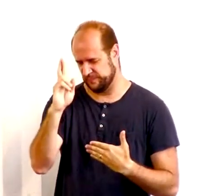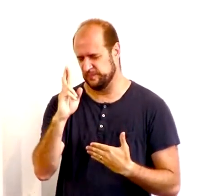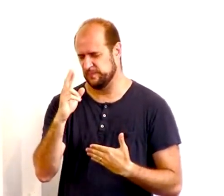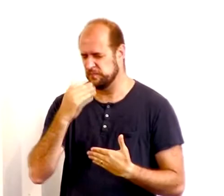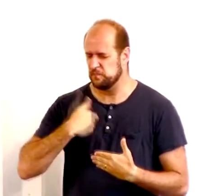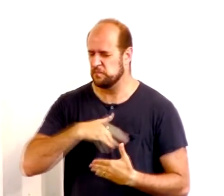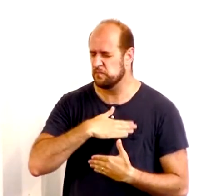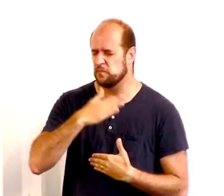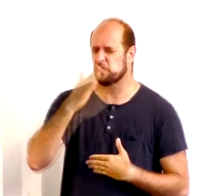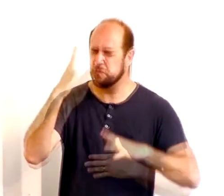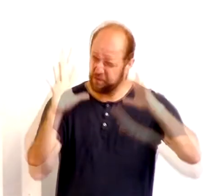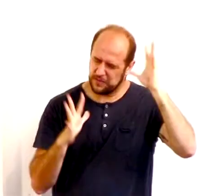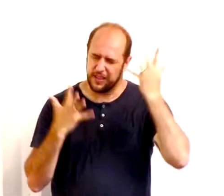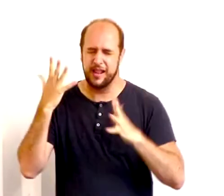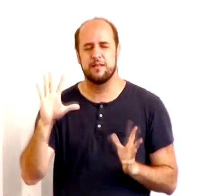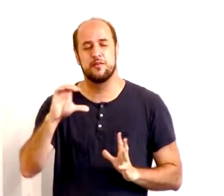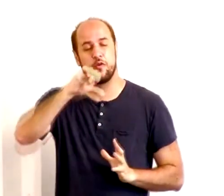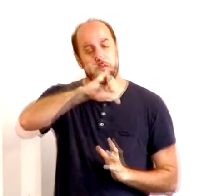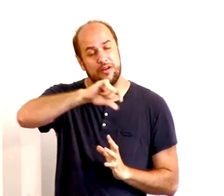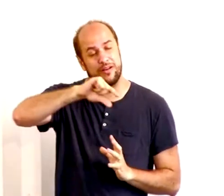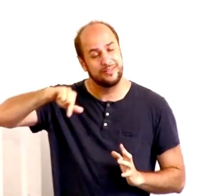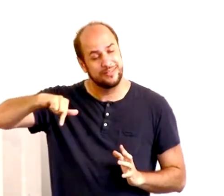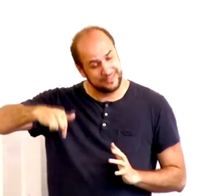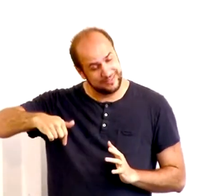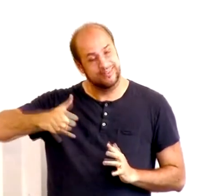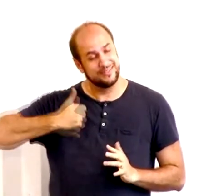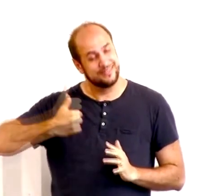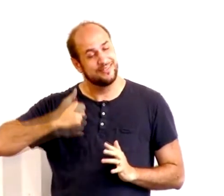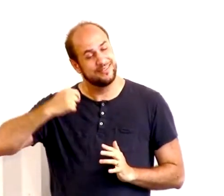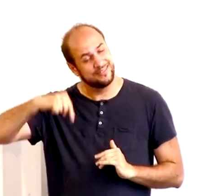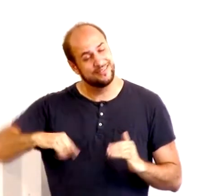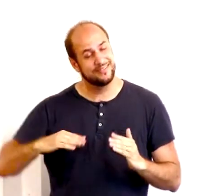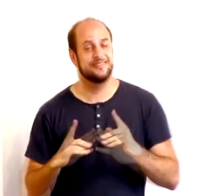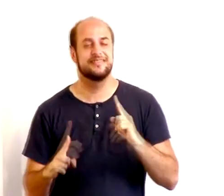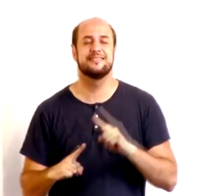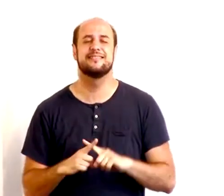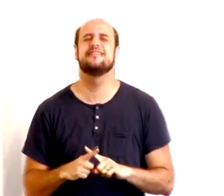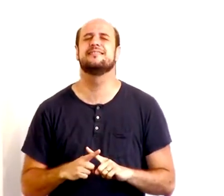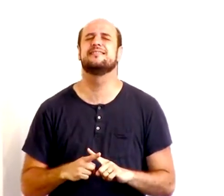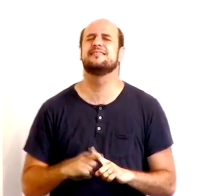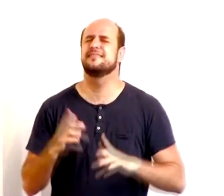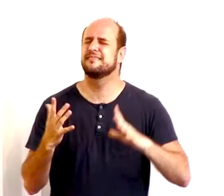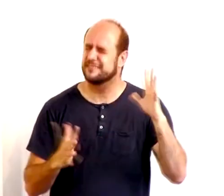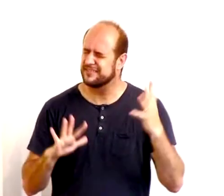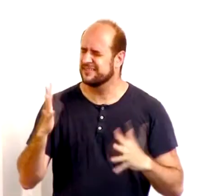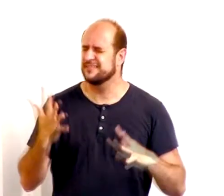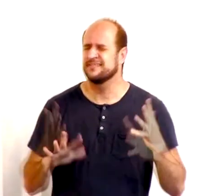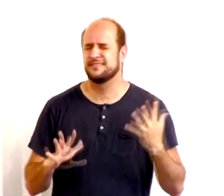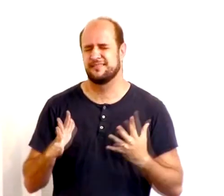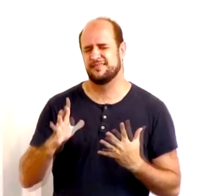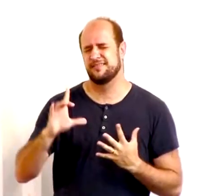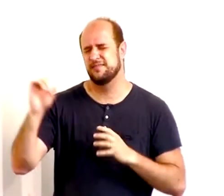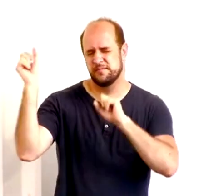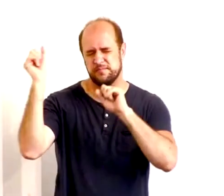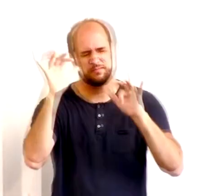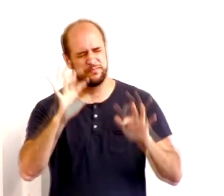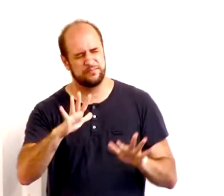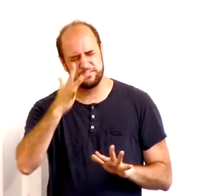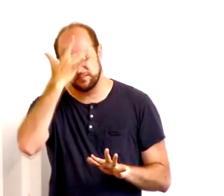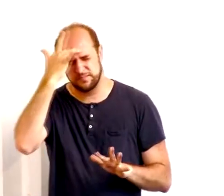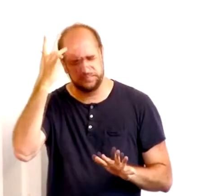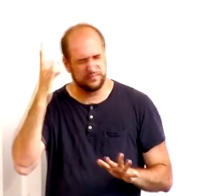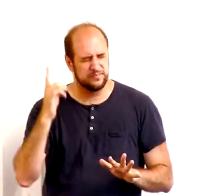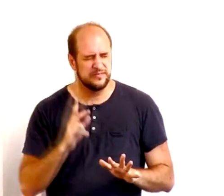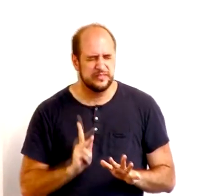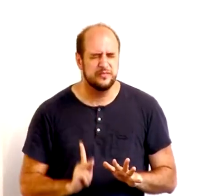pelos 97 anos dessa igreja, pelo seu testemunho histórico, por aqueles que o Senhor continua a alcançar neste